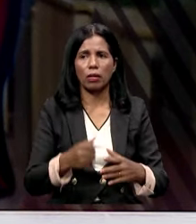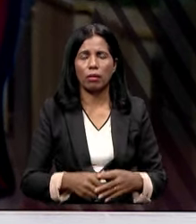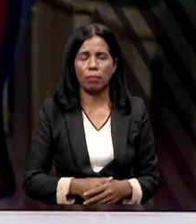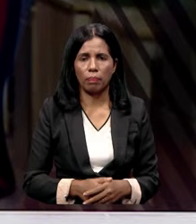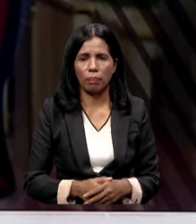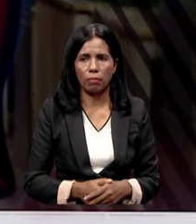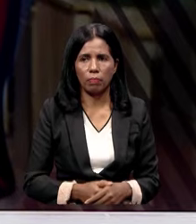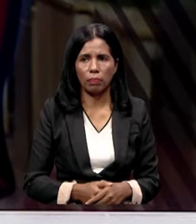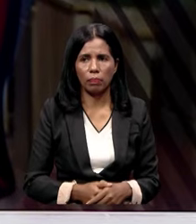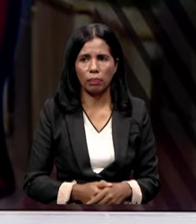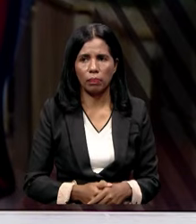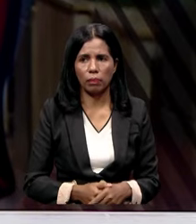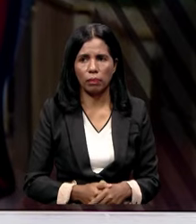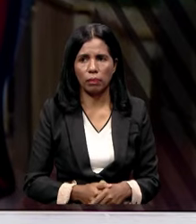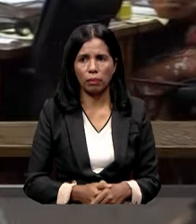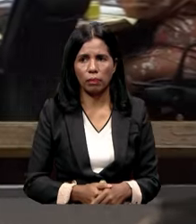interorgânico.